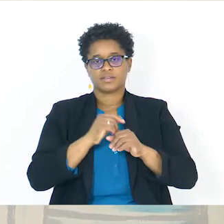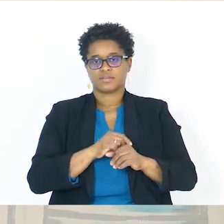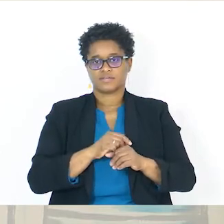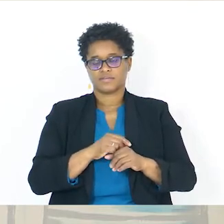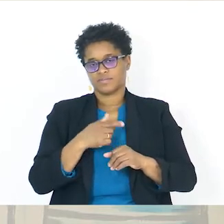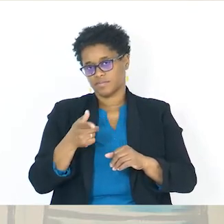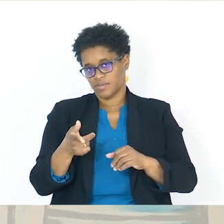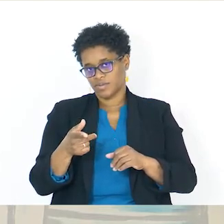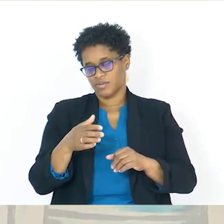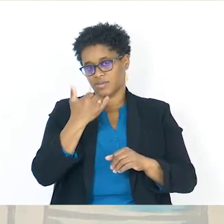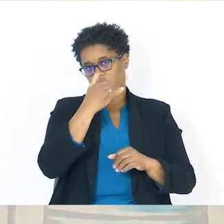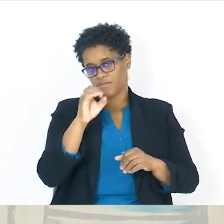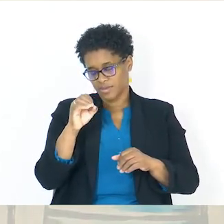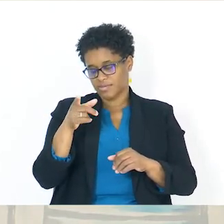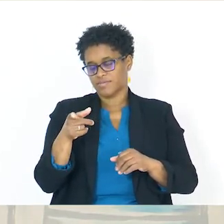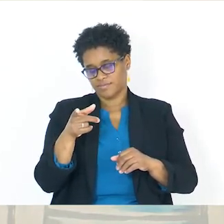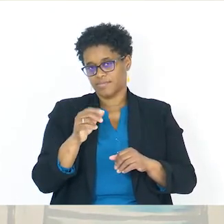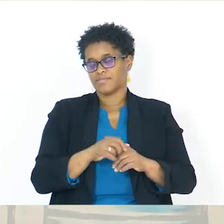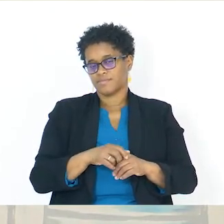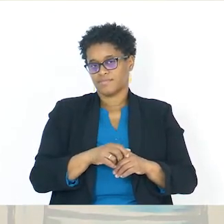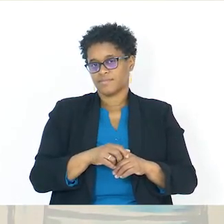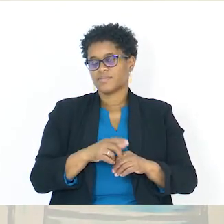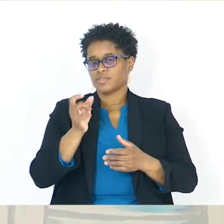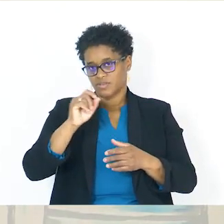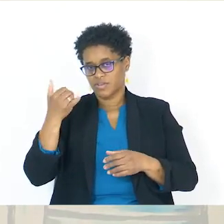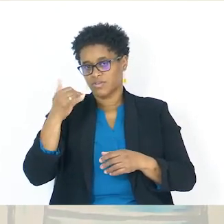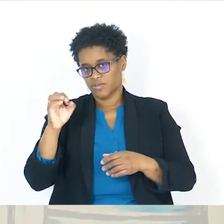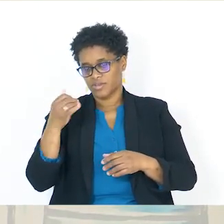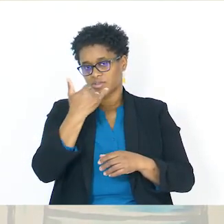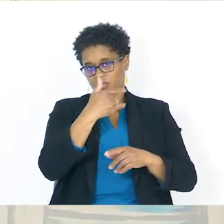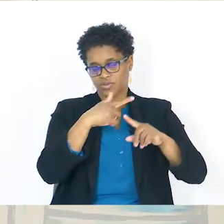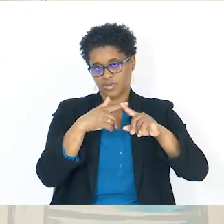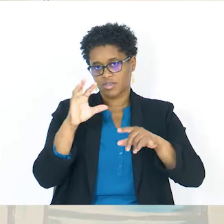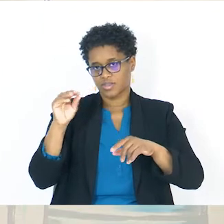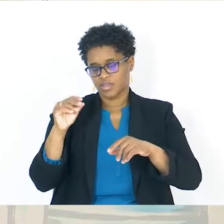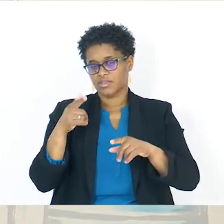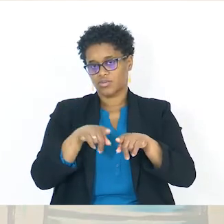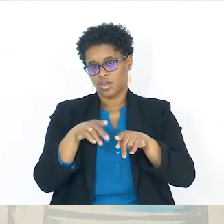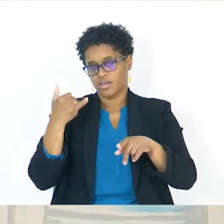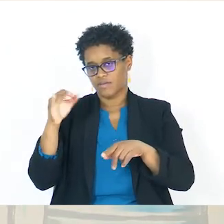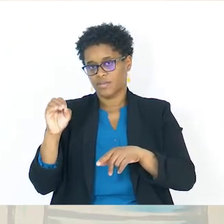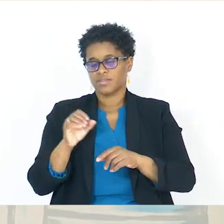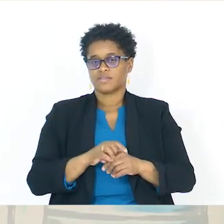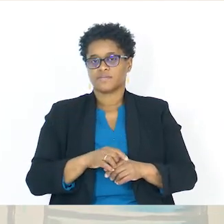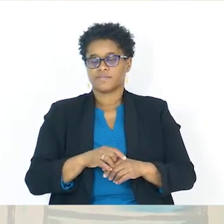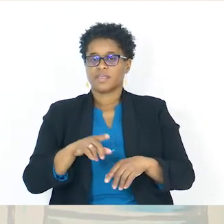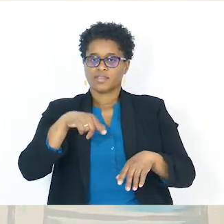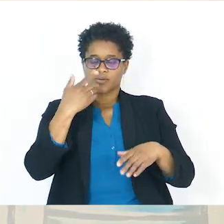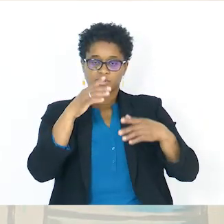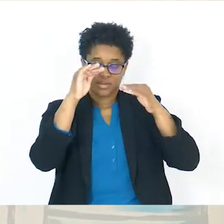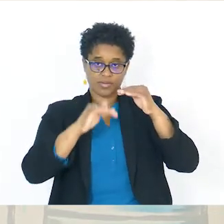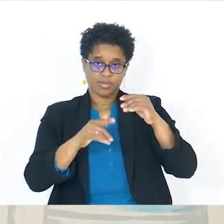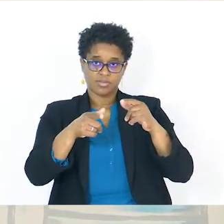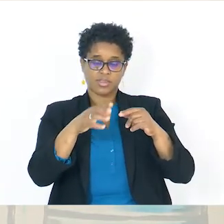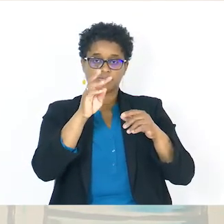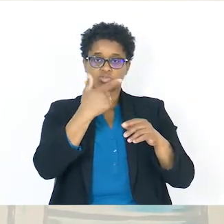ali? Significa que 20. Puseram 20, não é? 2 vezes 10 é igual a 20. Na outra